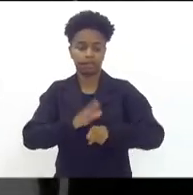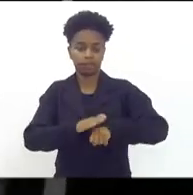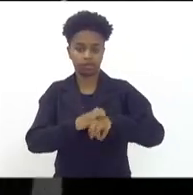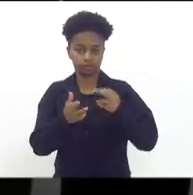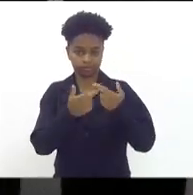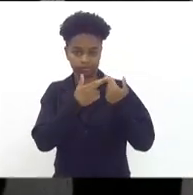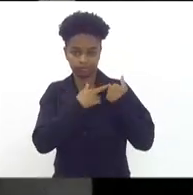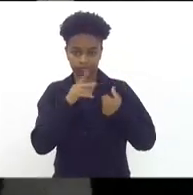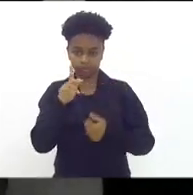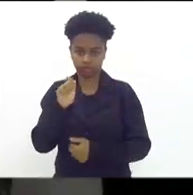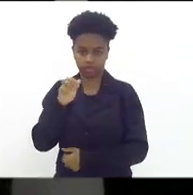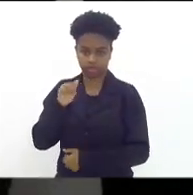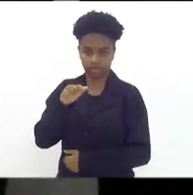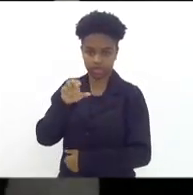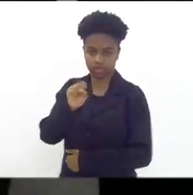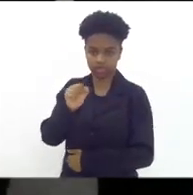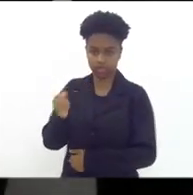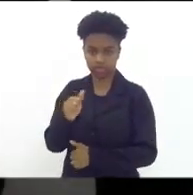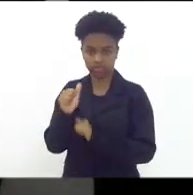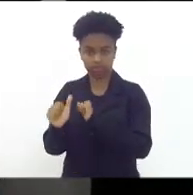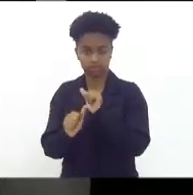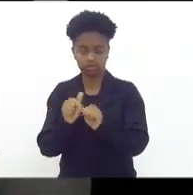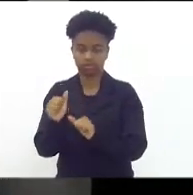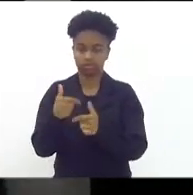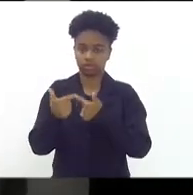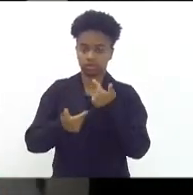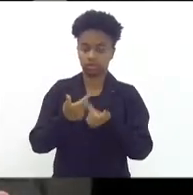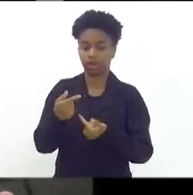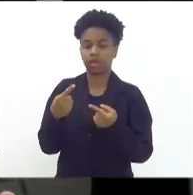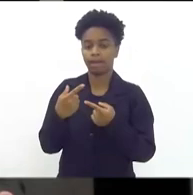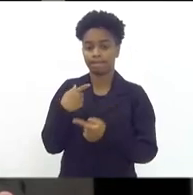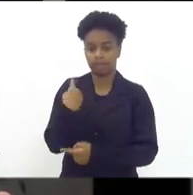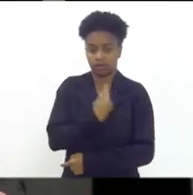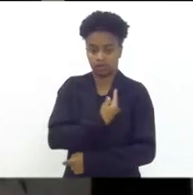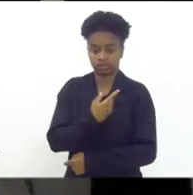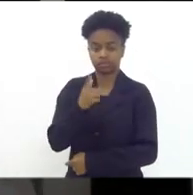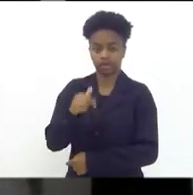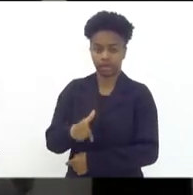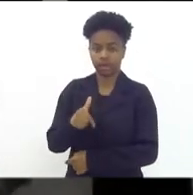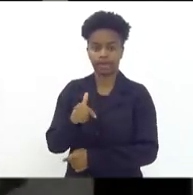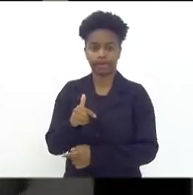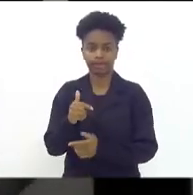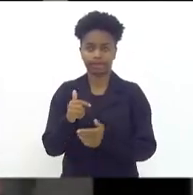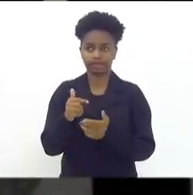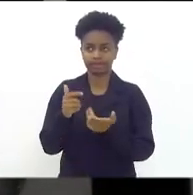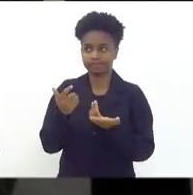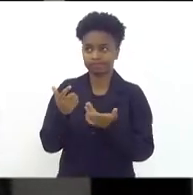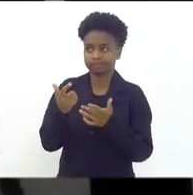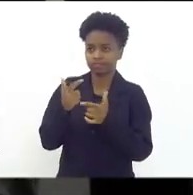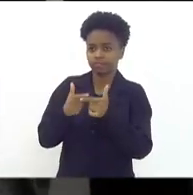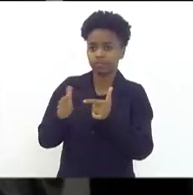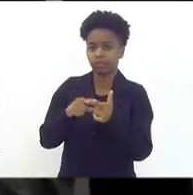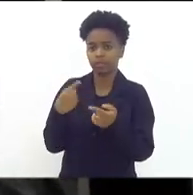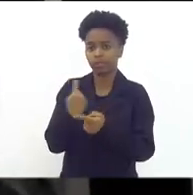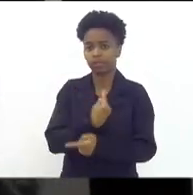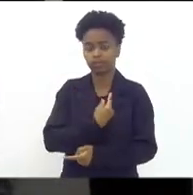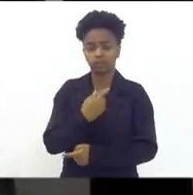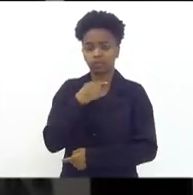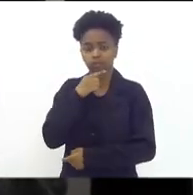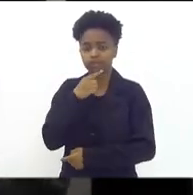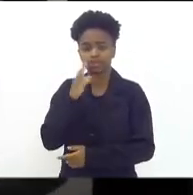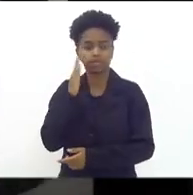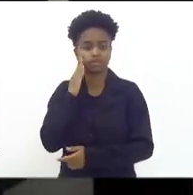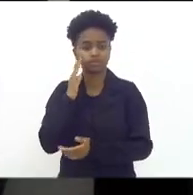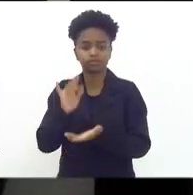e isso para a gente que é o grande nossa questão dos investimentos das concessionárias a gente não consegue não consegue saber realmente Quais são